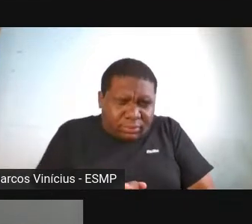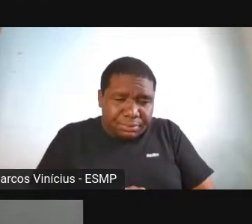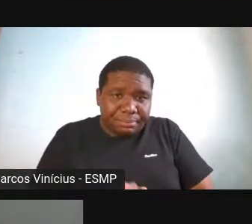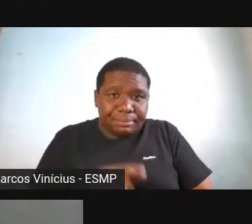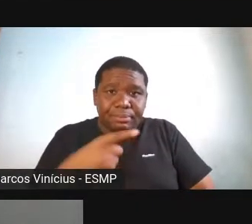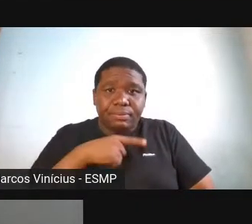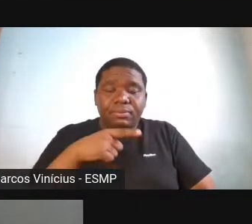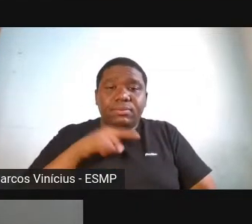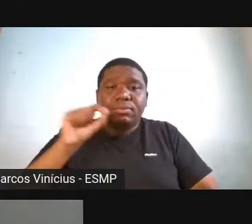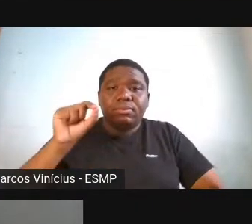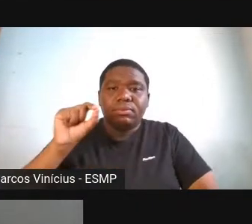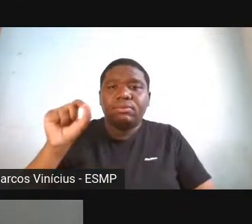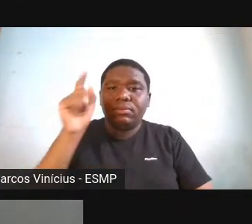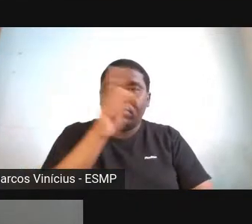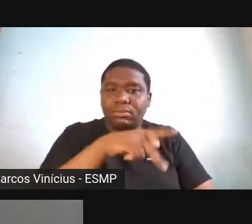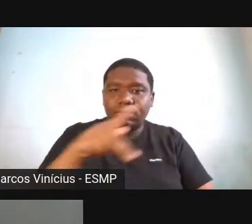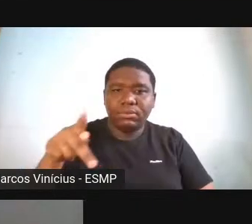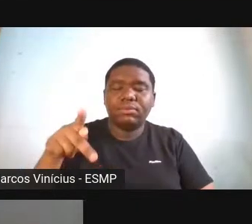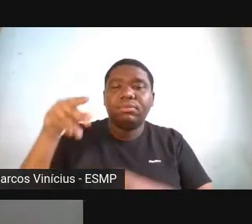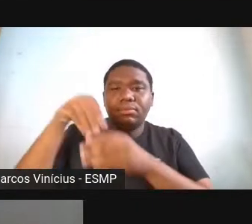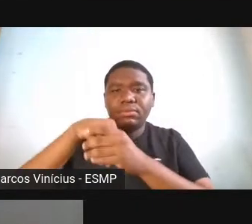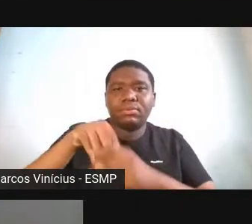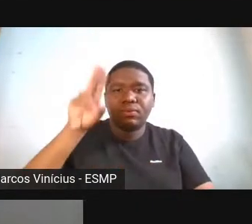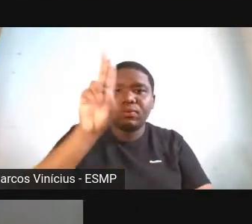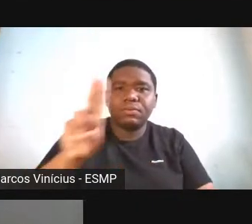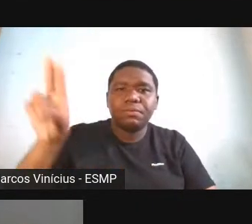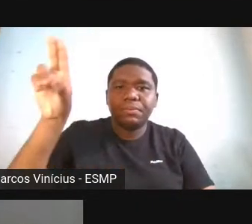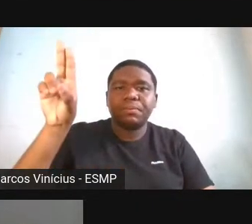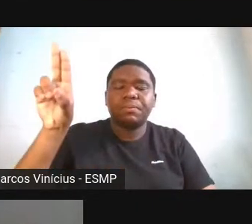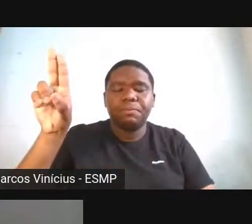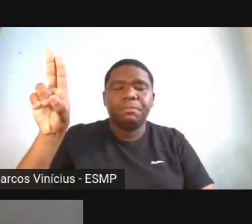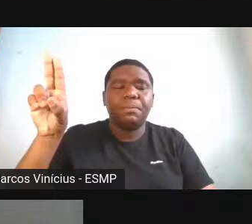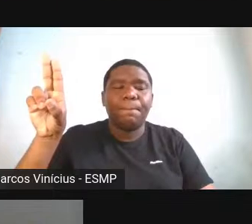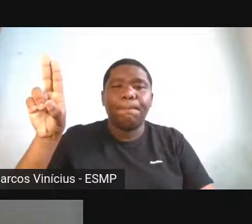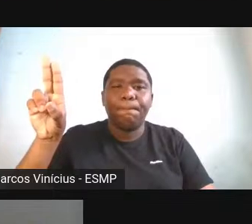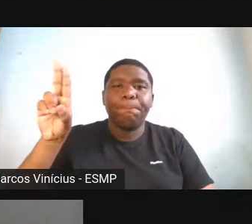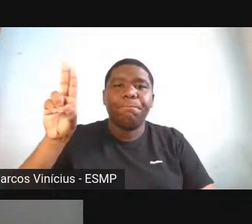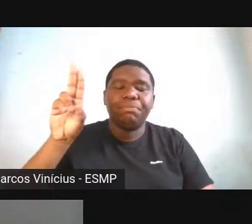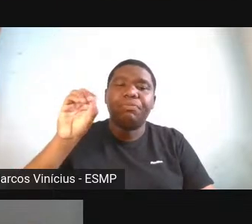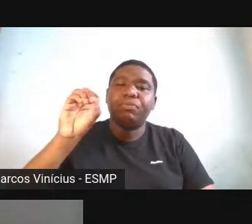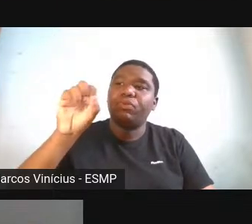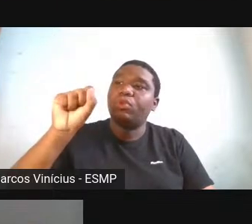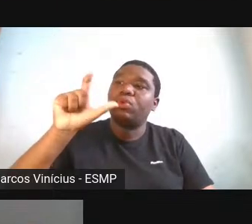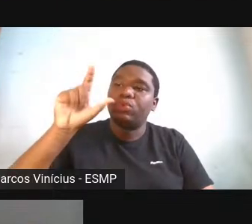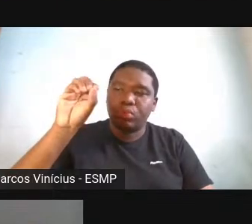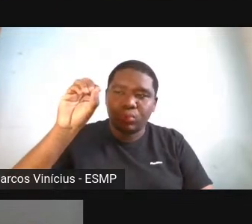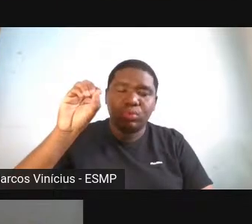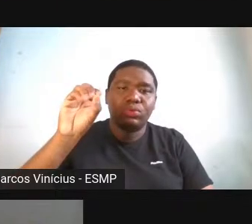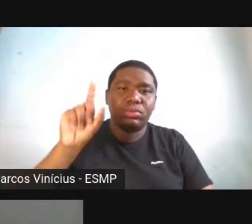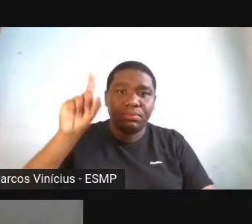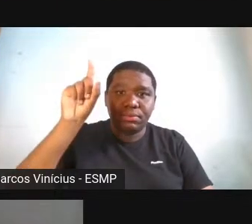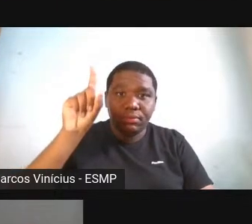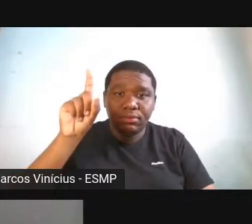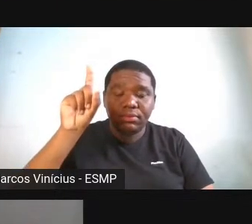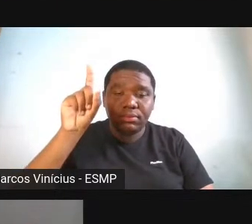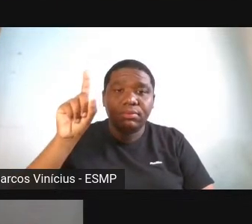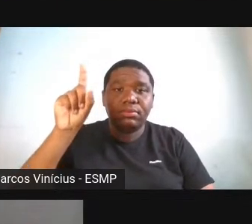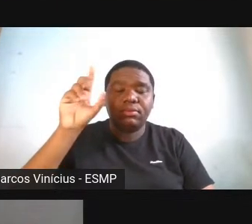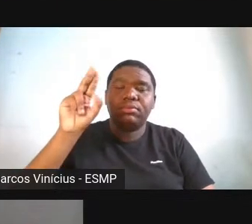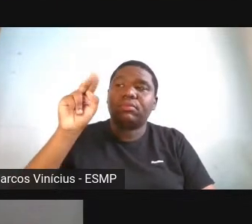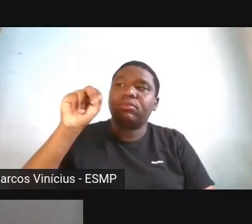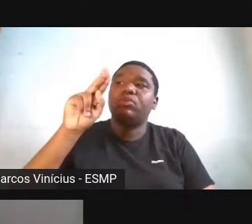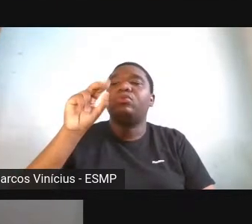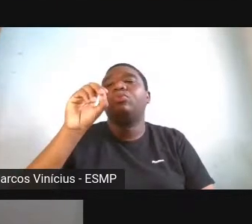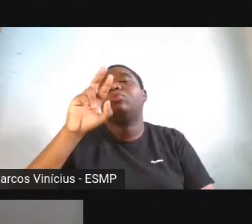professores eméritos da Universidade de Oslo, na Noruega, Asbjørn